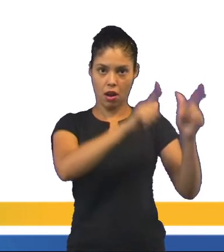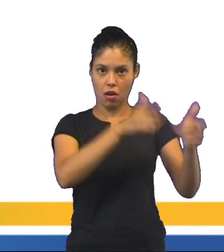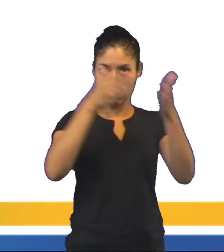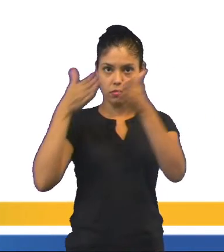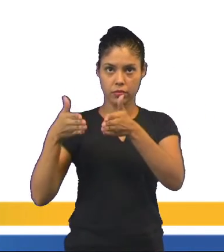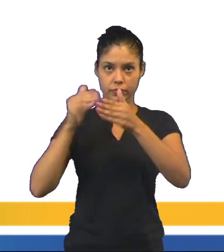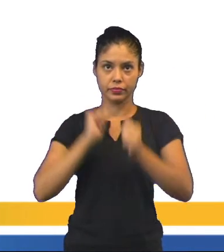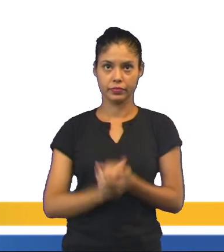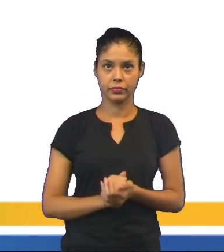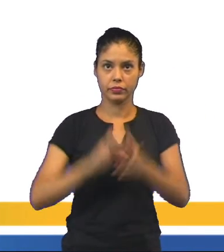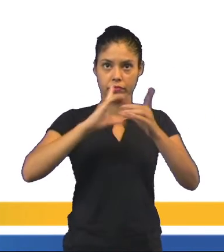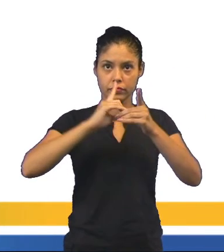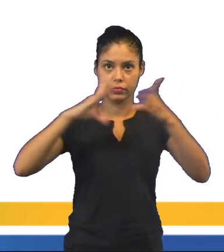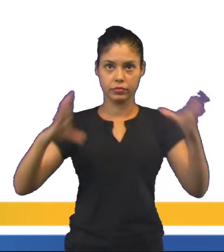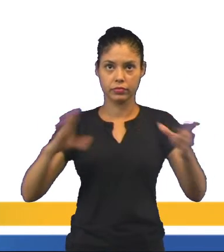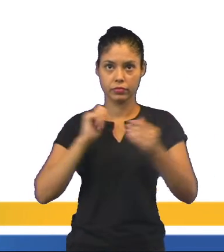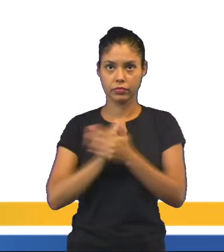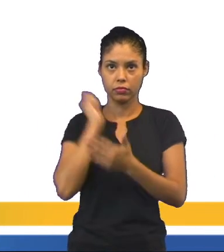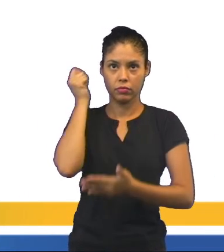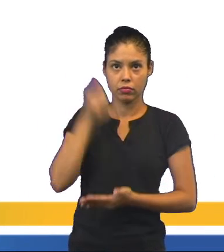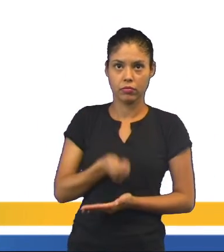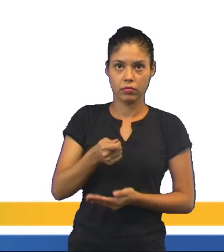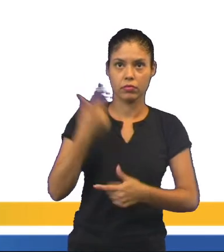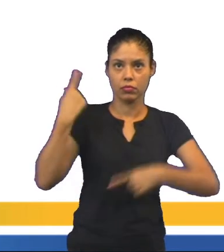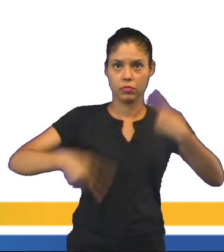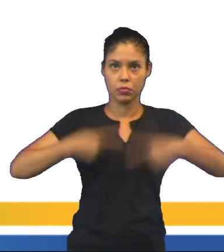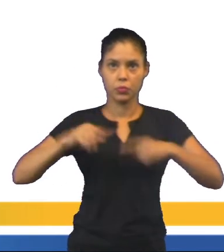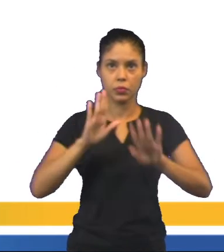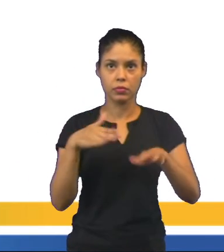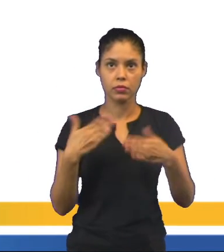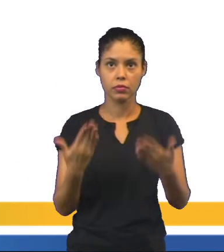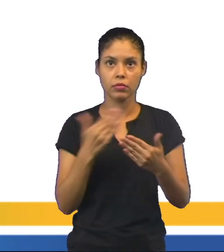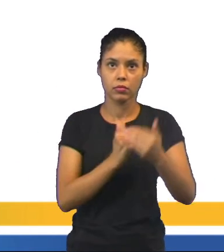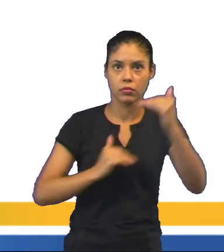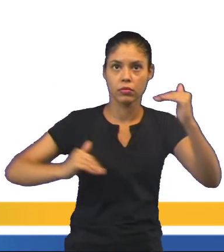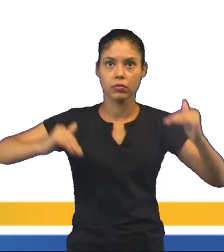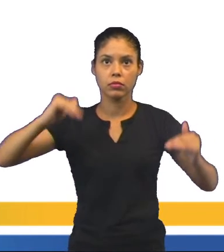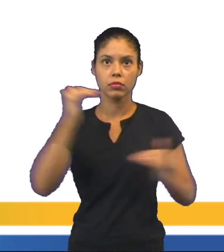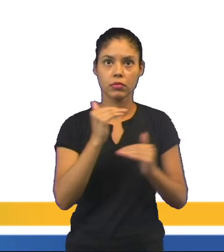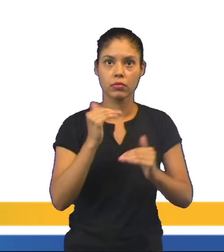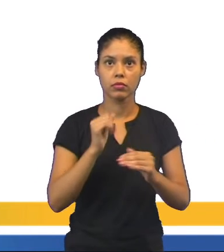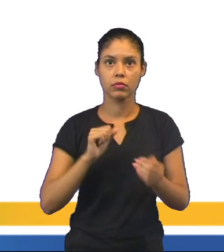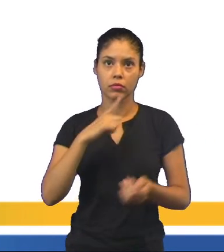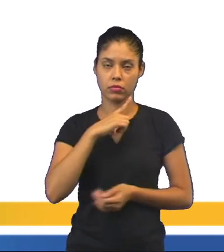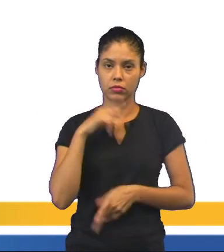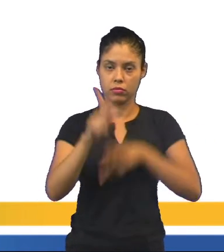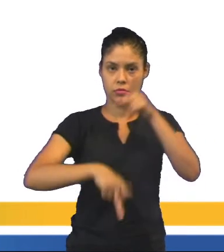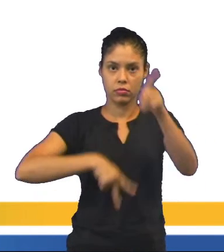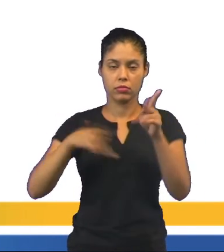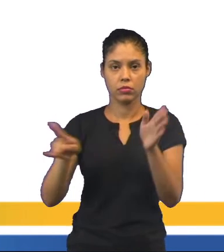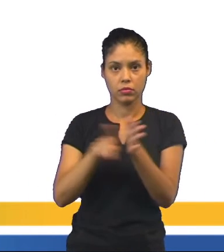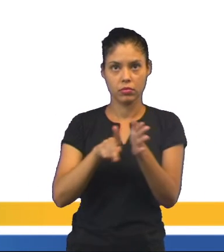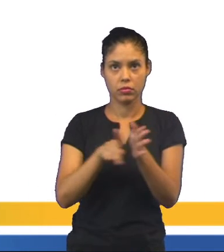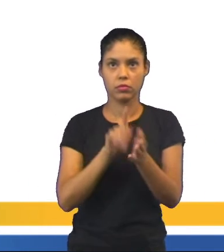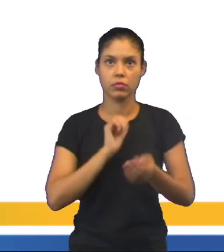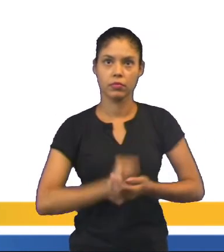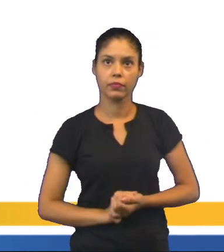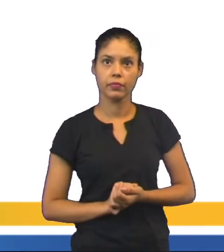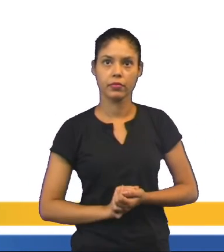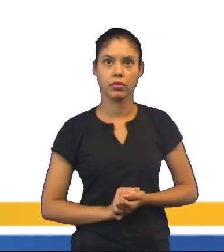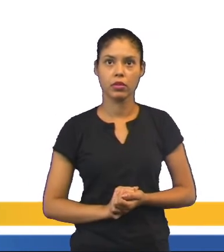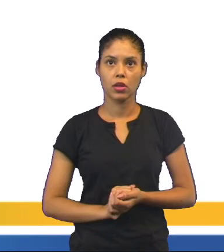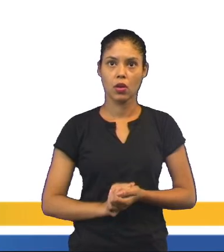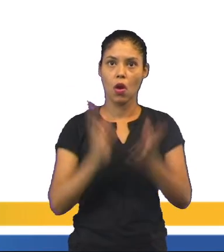lado. Democracia, regime político no qual a soberania é exercida pelo